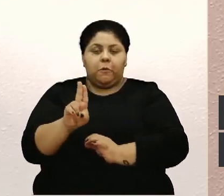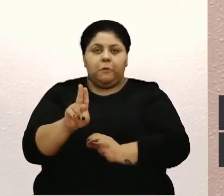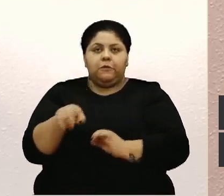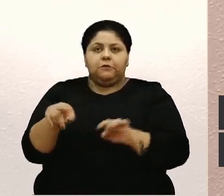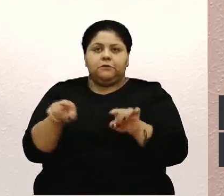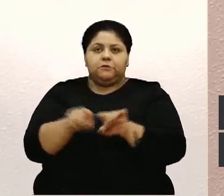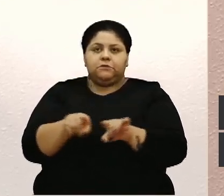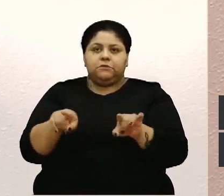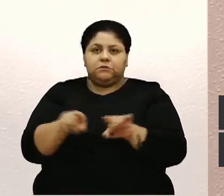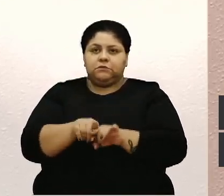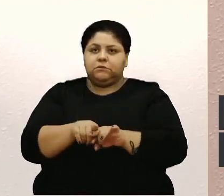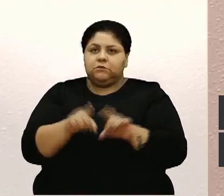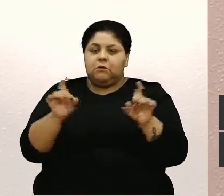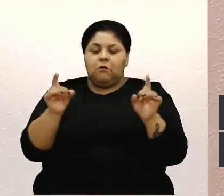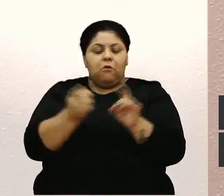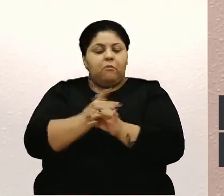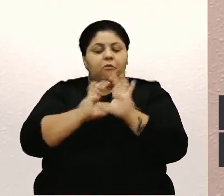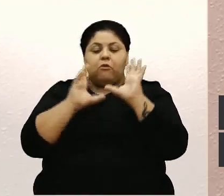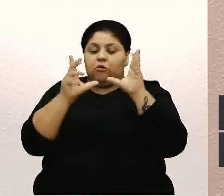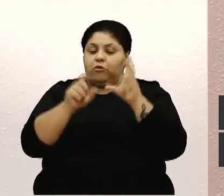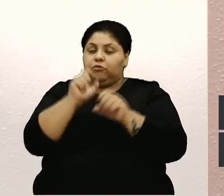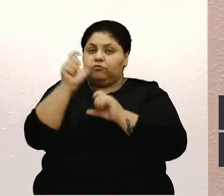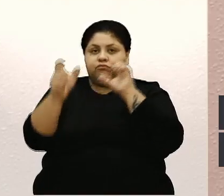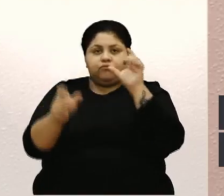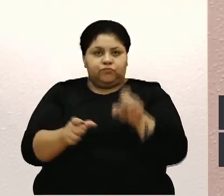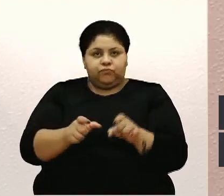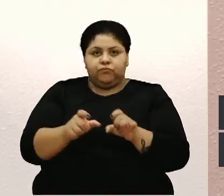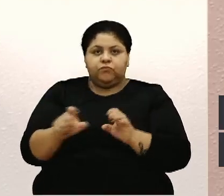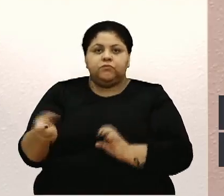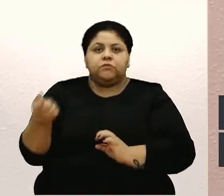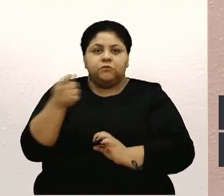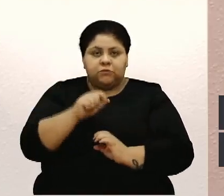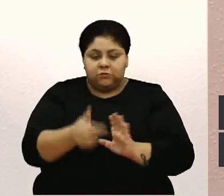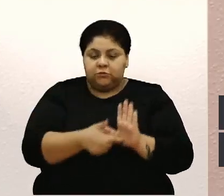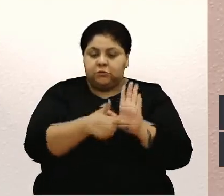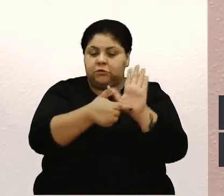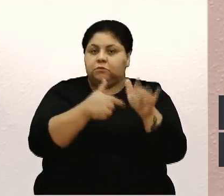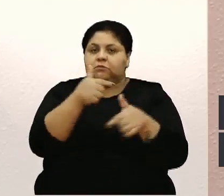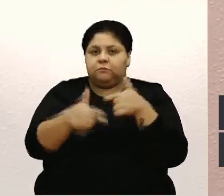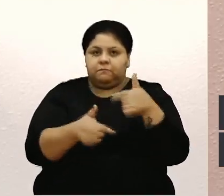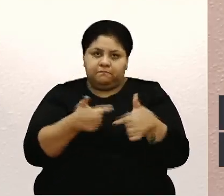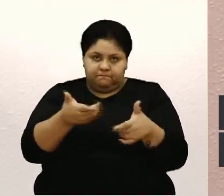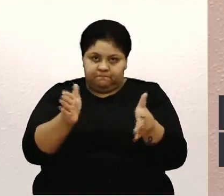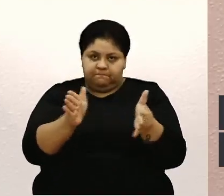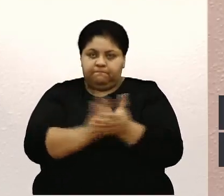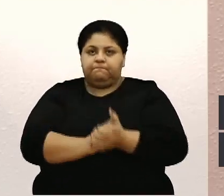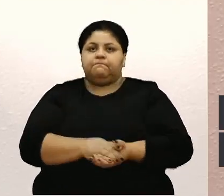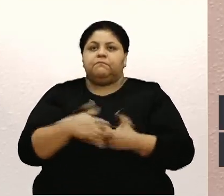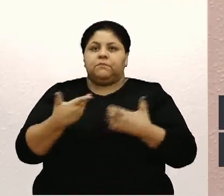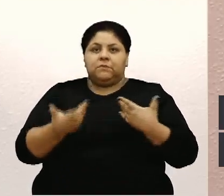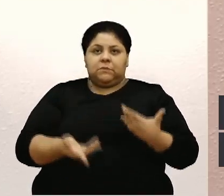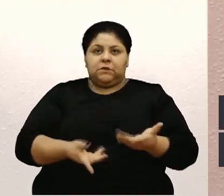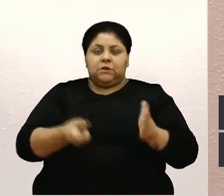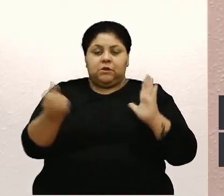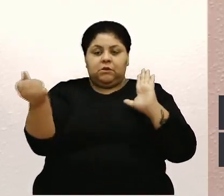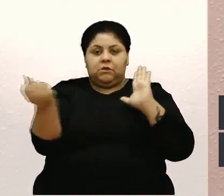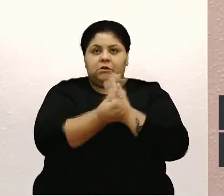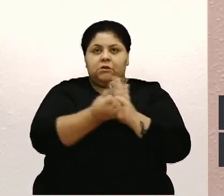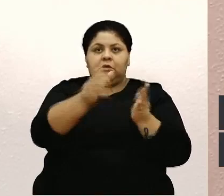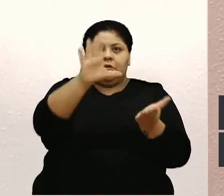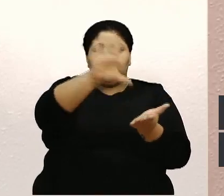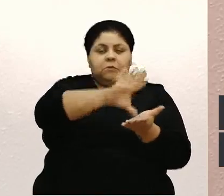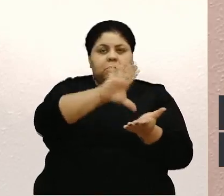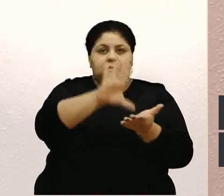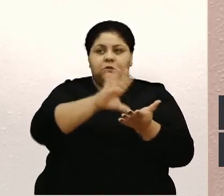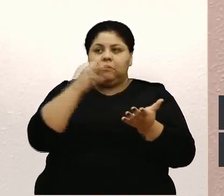mais contemplada por todas essas pessoas que precisam mostrar o seu trabalho. Então que fique um registro aqui, esta praça seria de